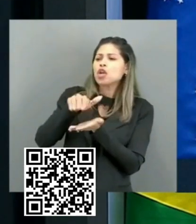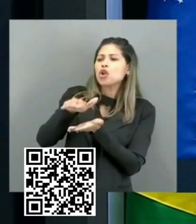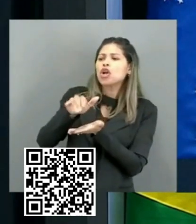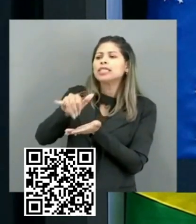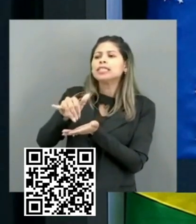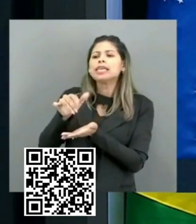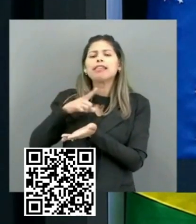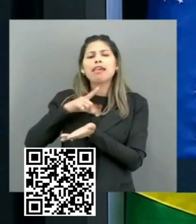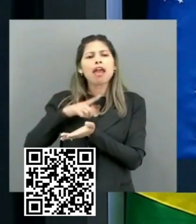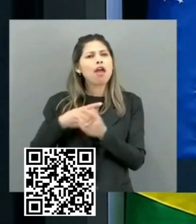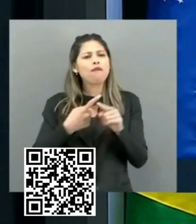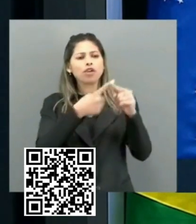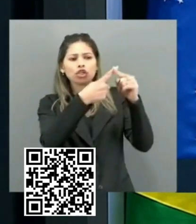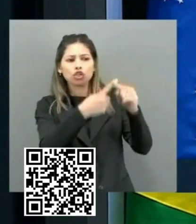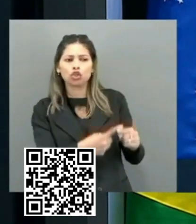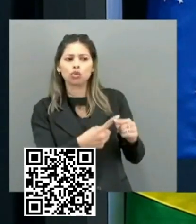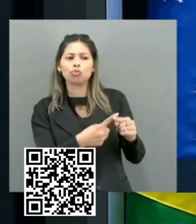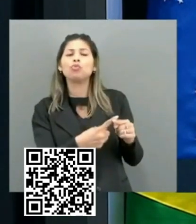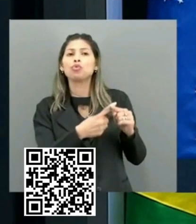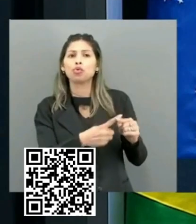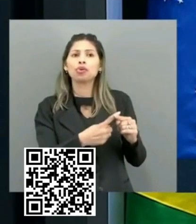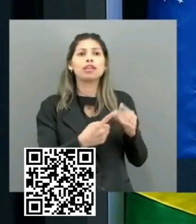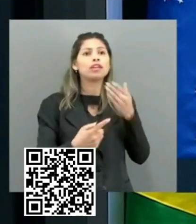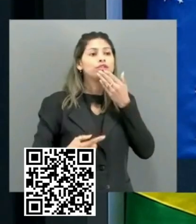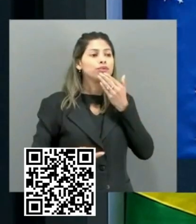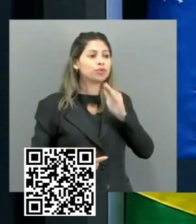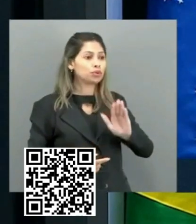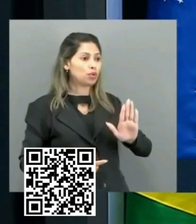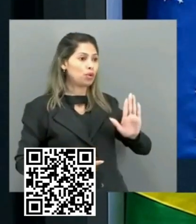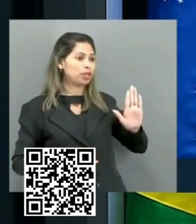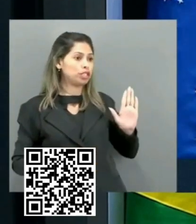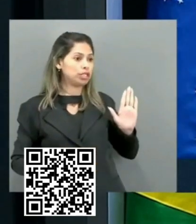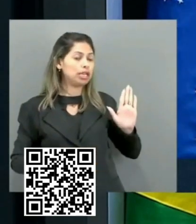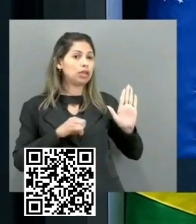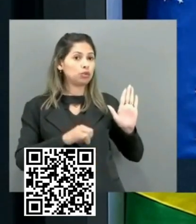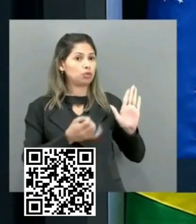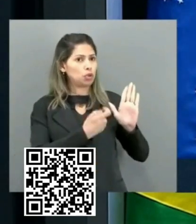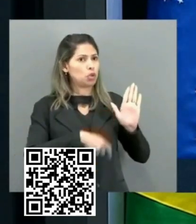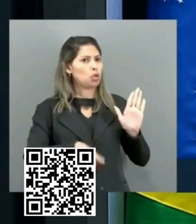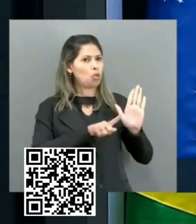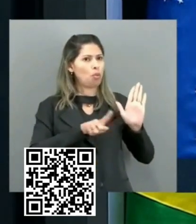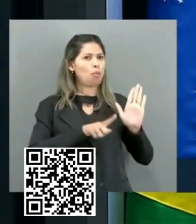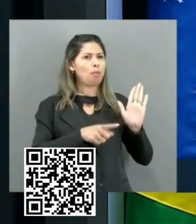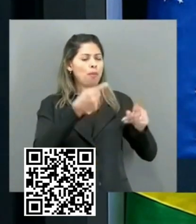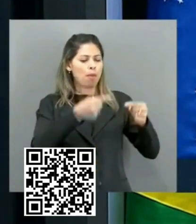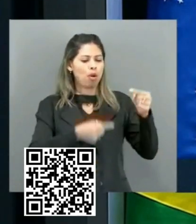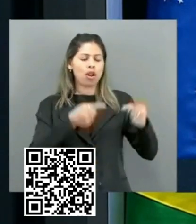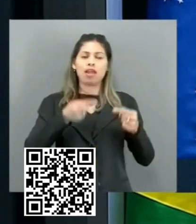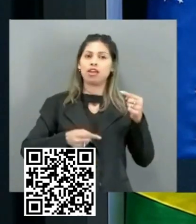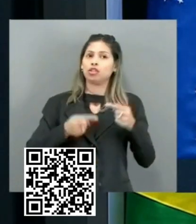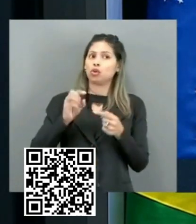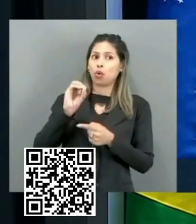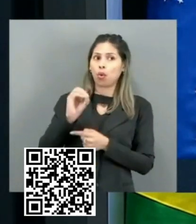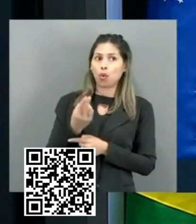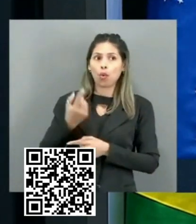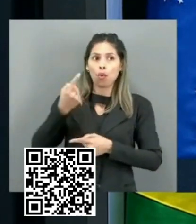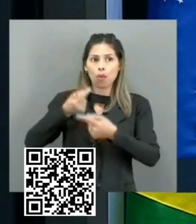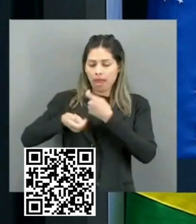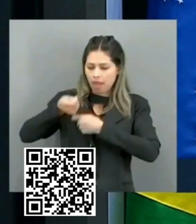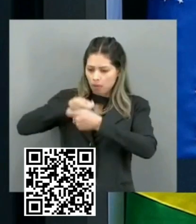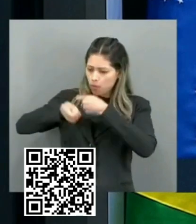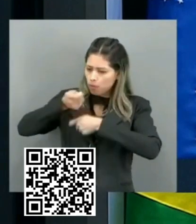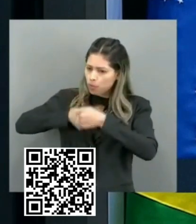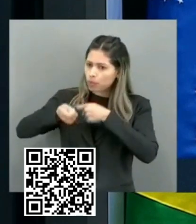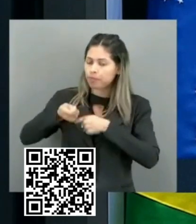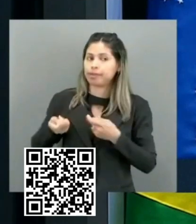de disputa dos candidatos, sem abuso de poder político ou econômico.